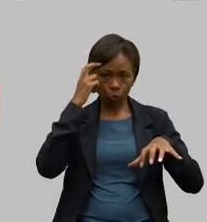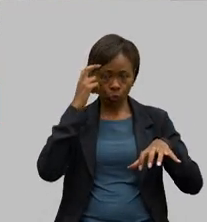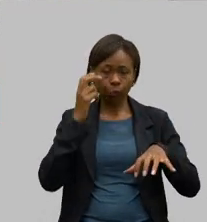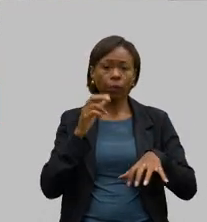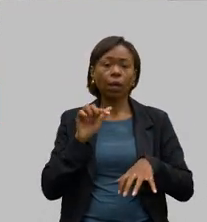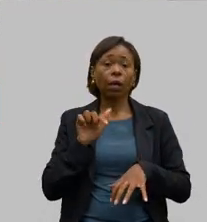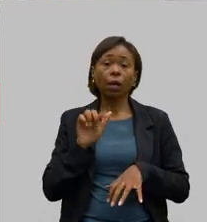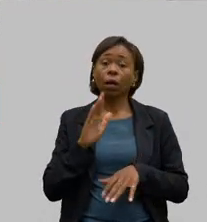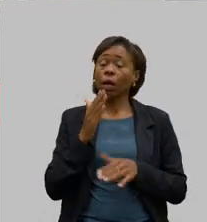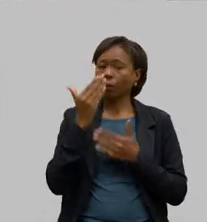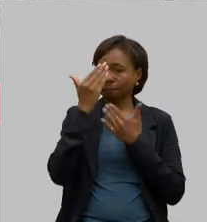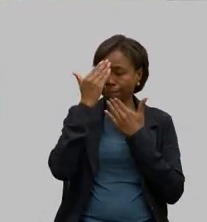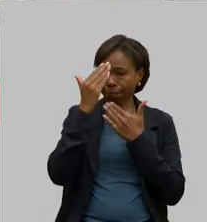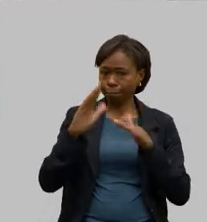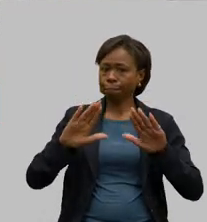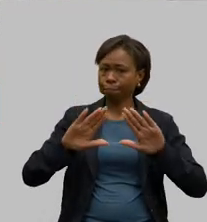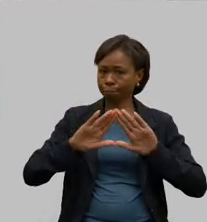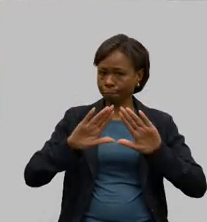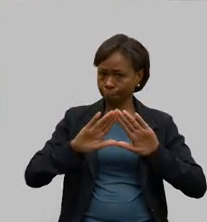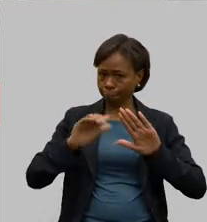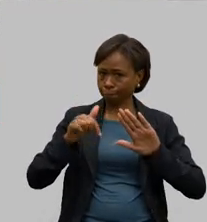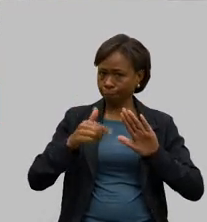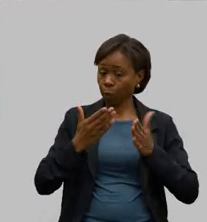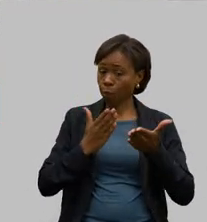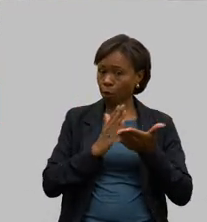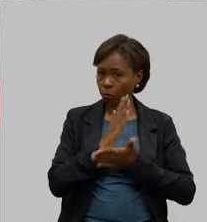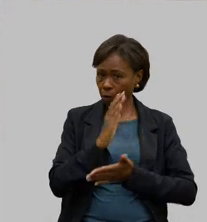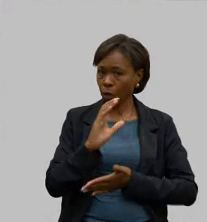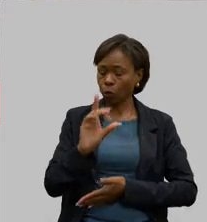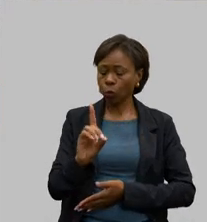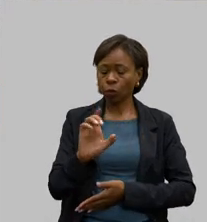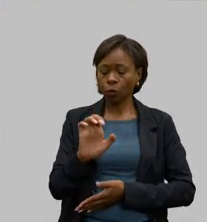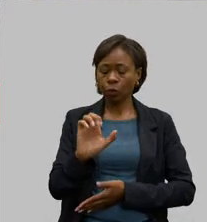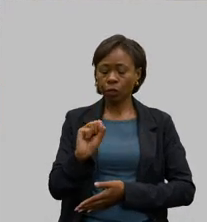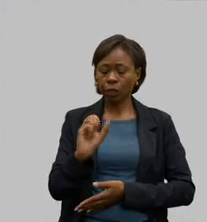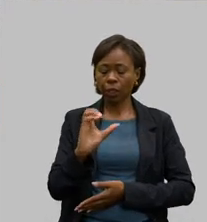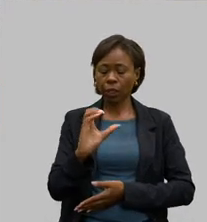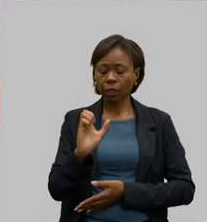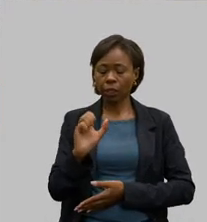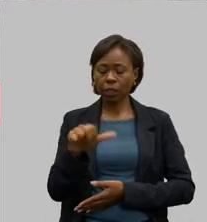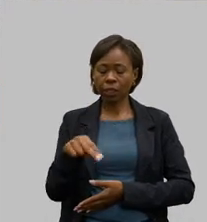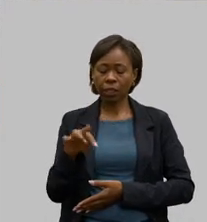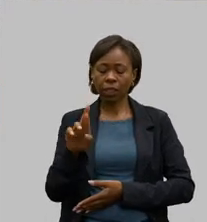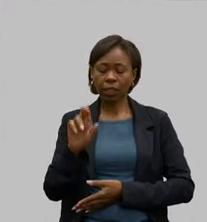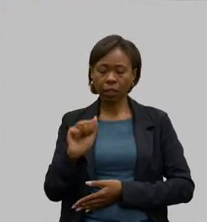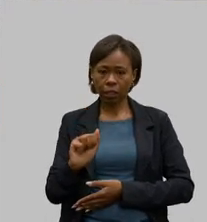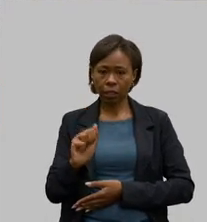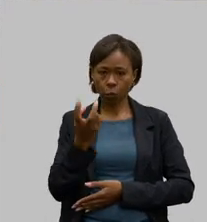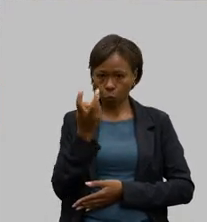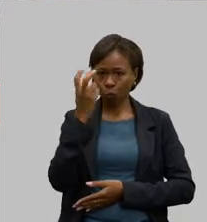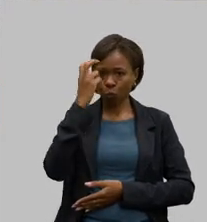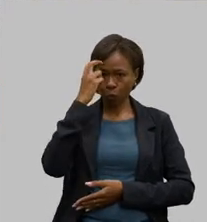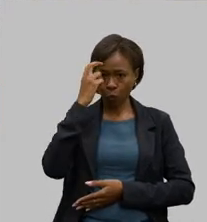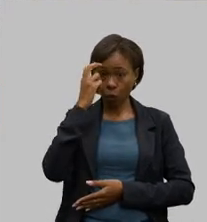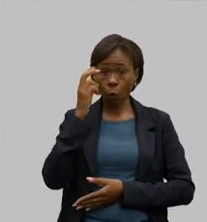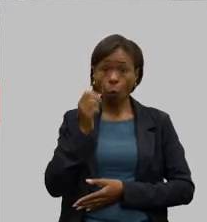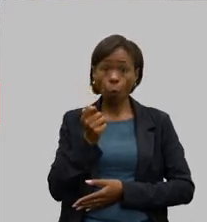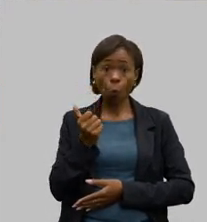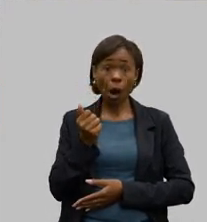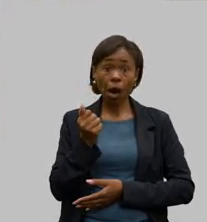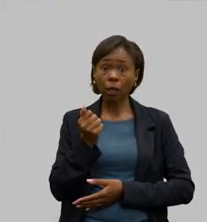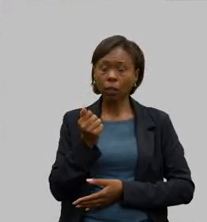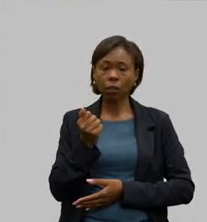ter aprovado descentra cultura eh qu quase unanimidade só teve um voto contra realmente foi uma